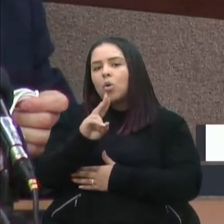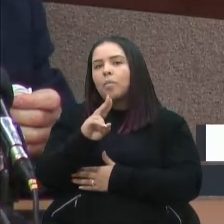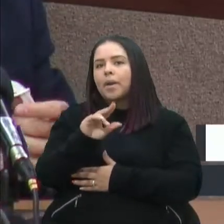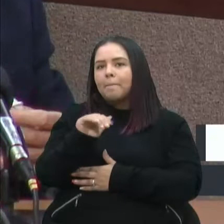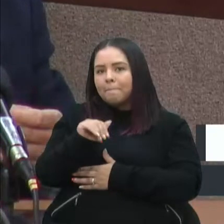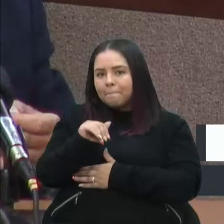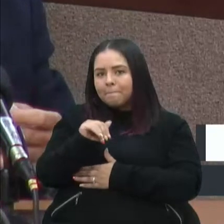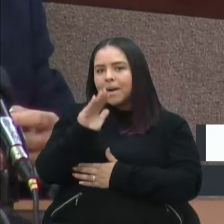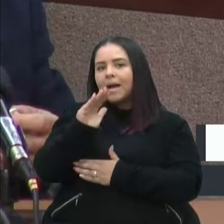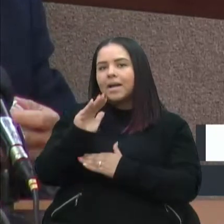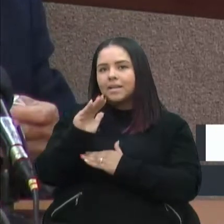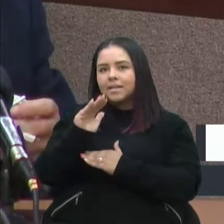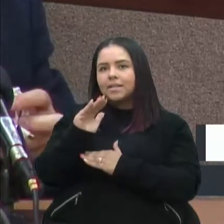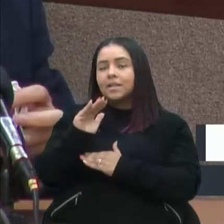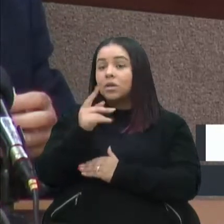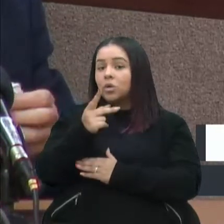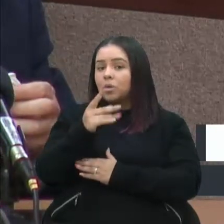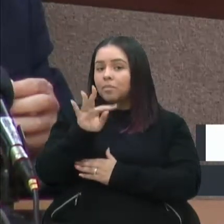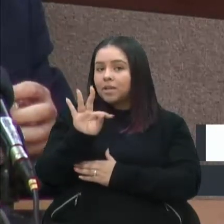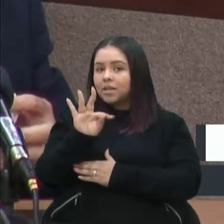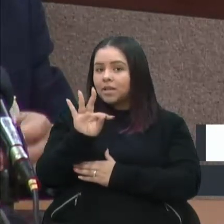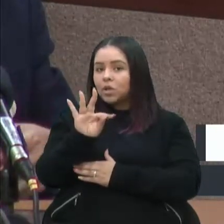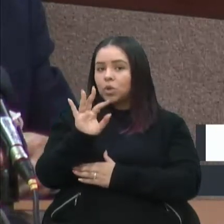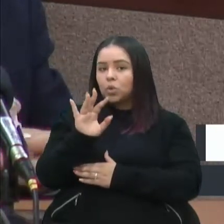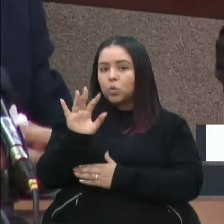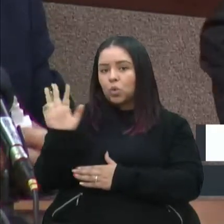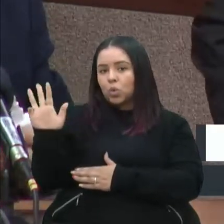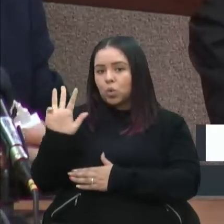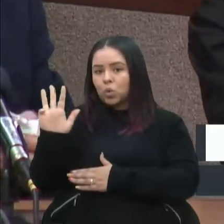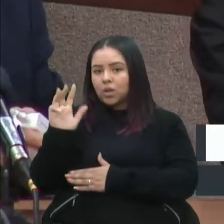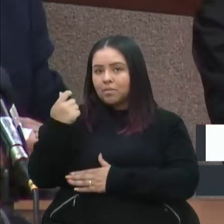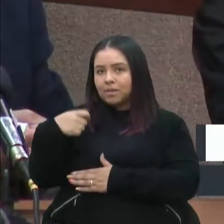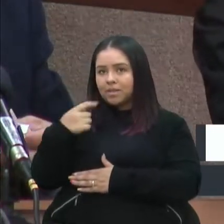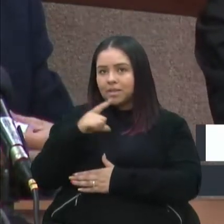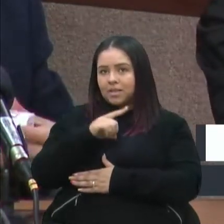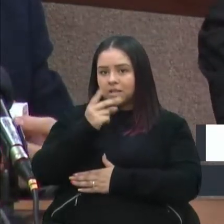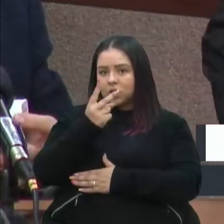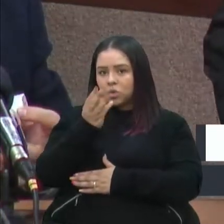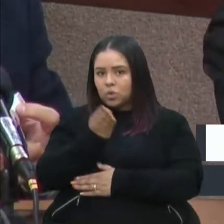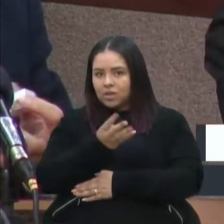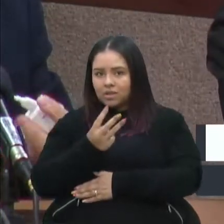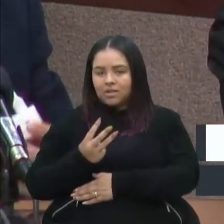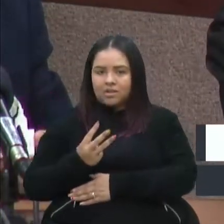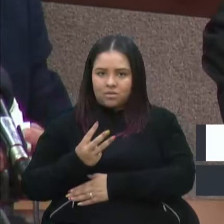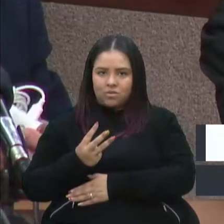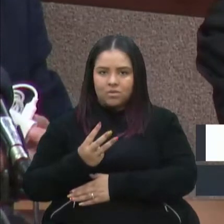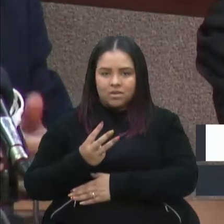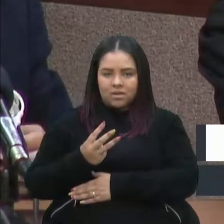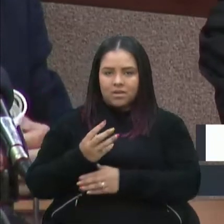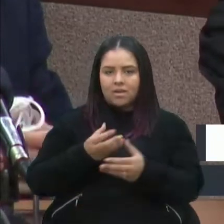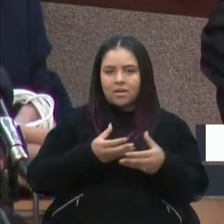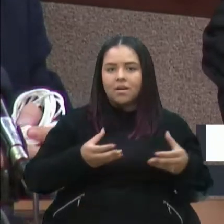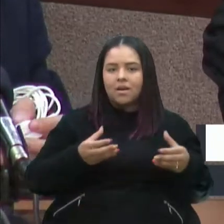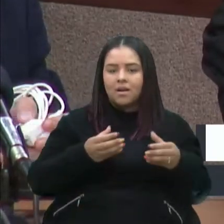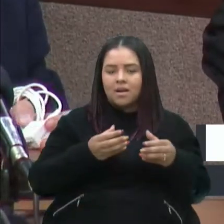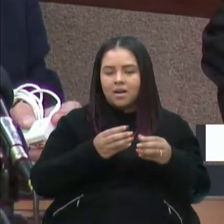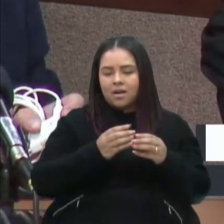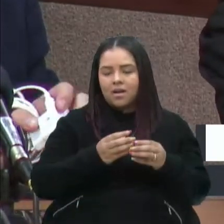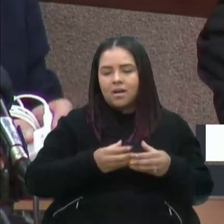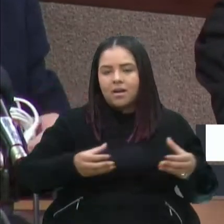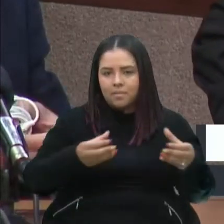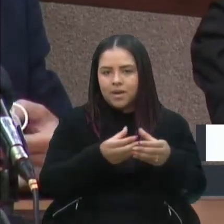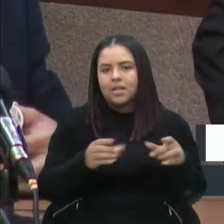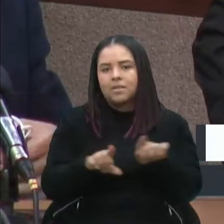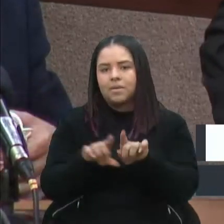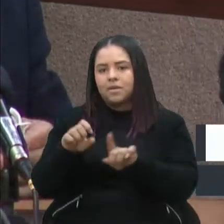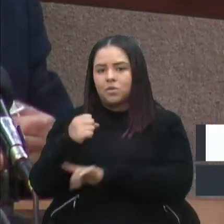gastos, o PT e Lula precisam de 2/3 da Câmara e do Senado, ou seja, precisa através